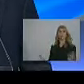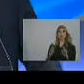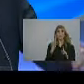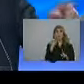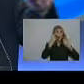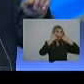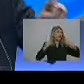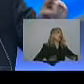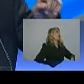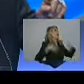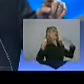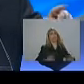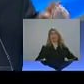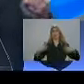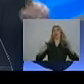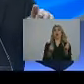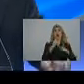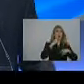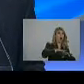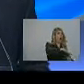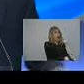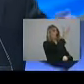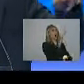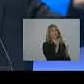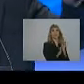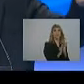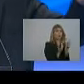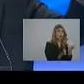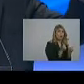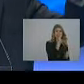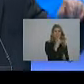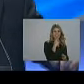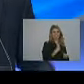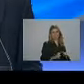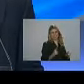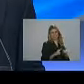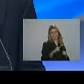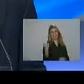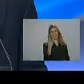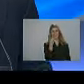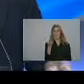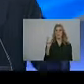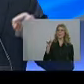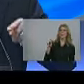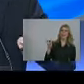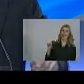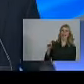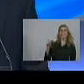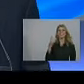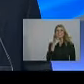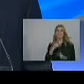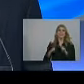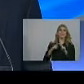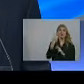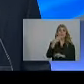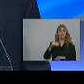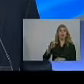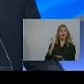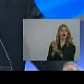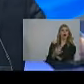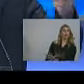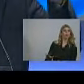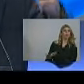desesperados, para garantir educação em tempo integral de verdade, não esse tempo integral do Pedro Paulo e do Eduardo Paes, que acaba às 2h30 da tarde.